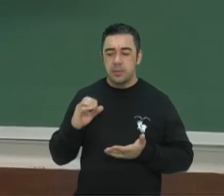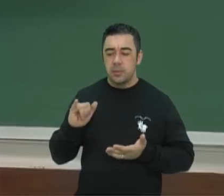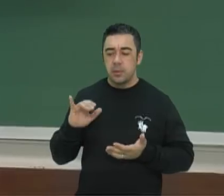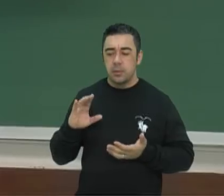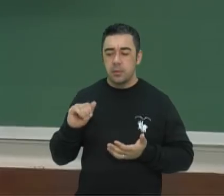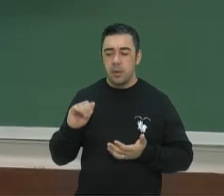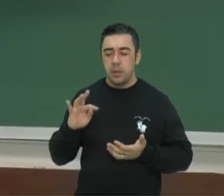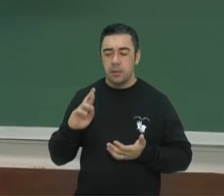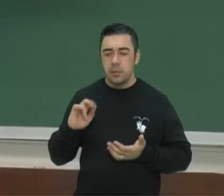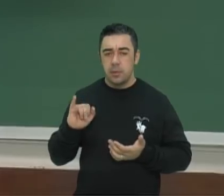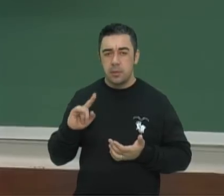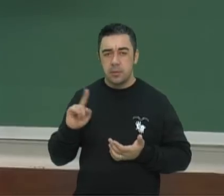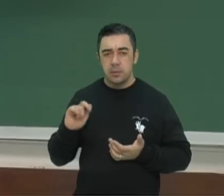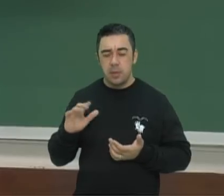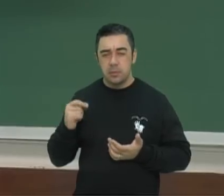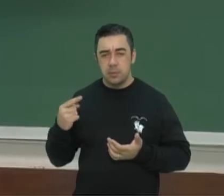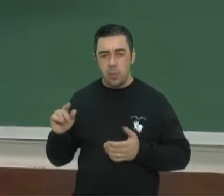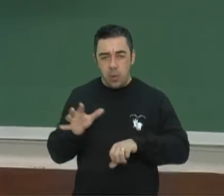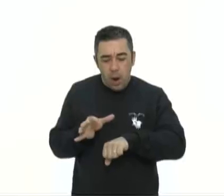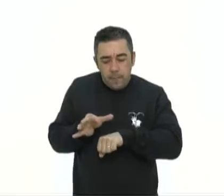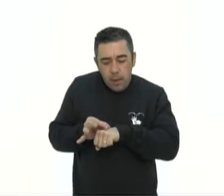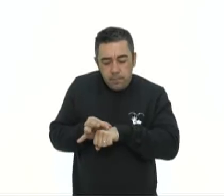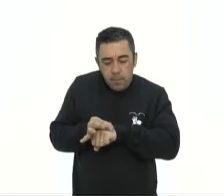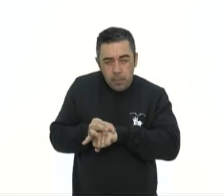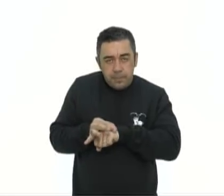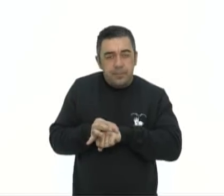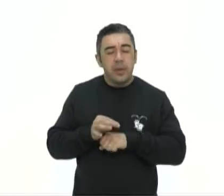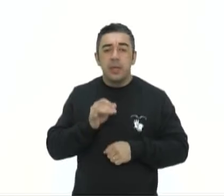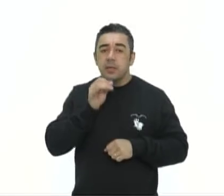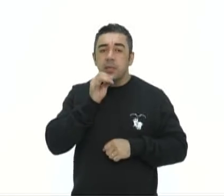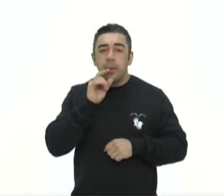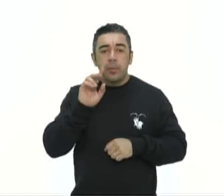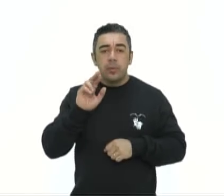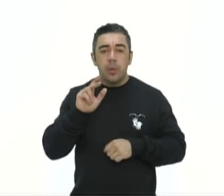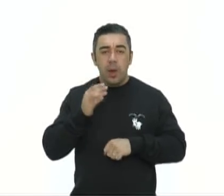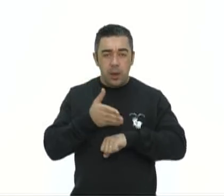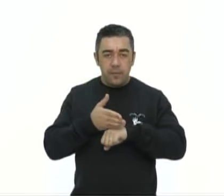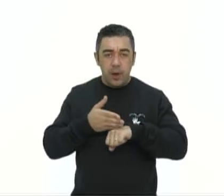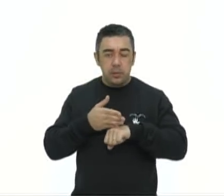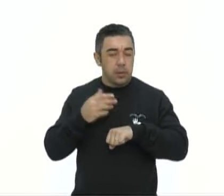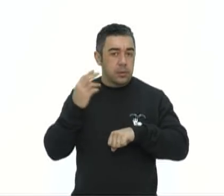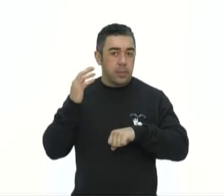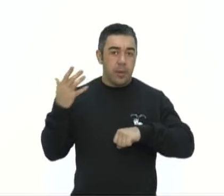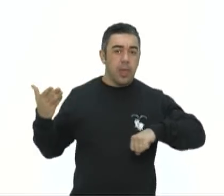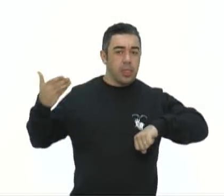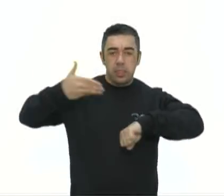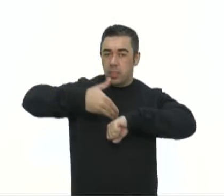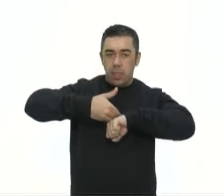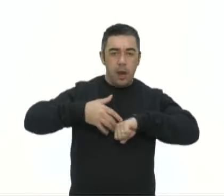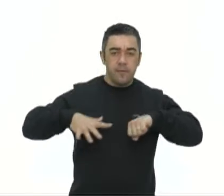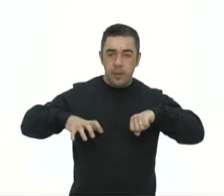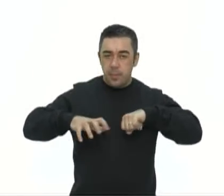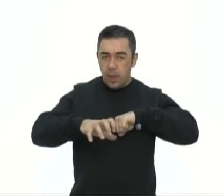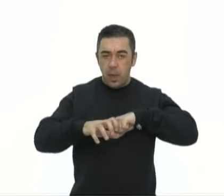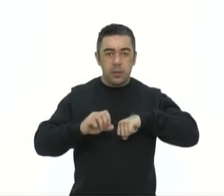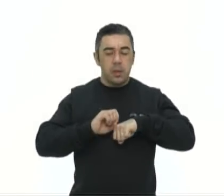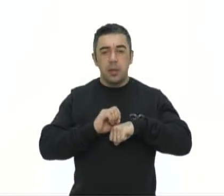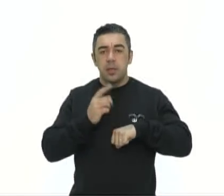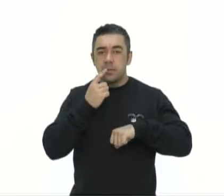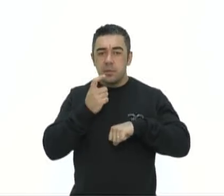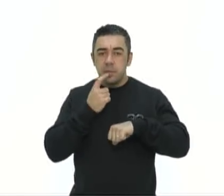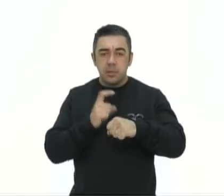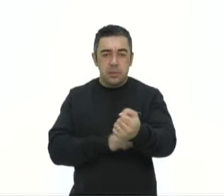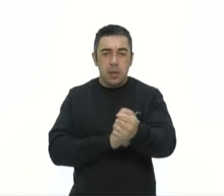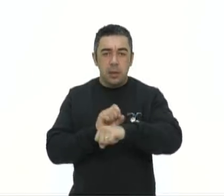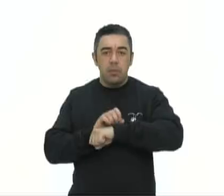cicatrização. Sem ela, toda ferida seria uma brecha fatal, servindo de entrada para micróbios e saída para o sangue. Óbvio,